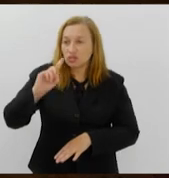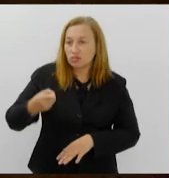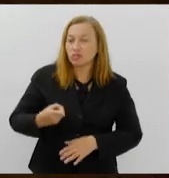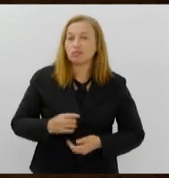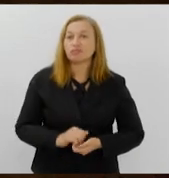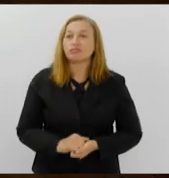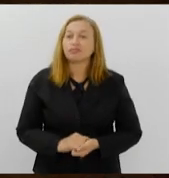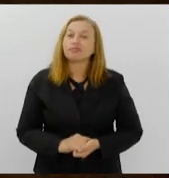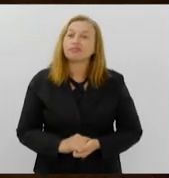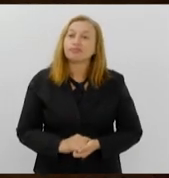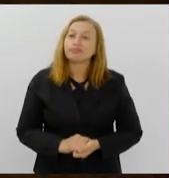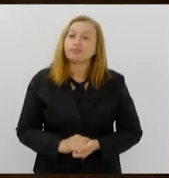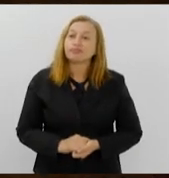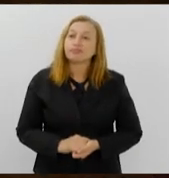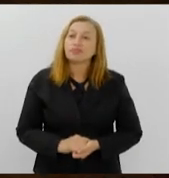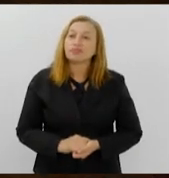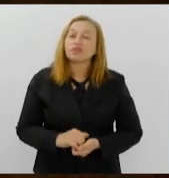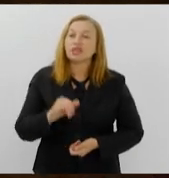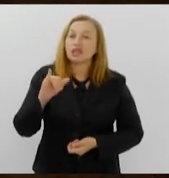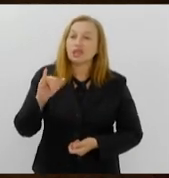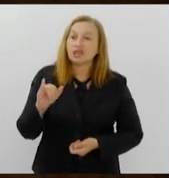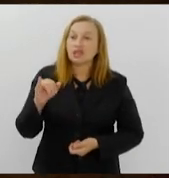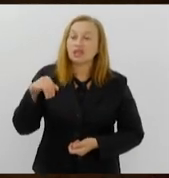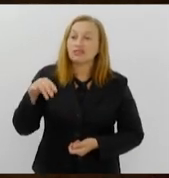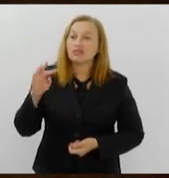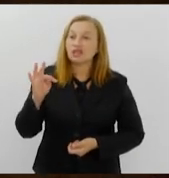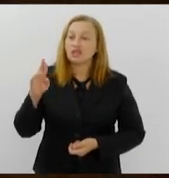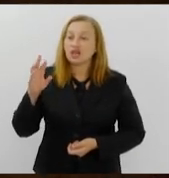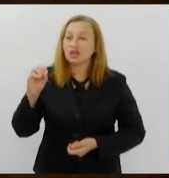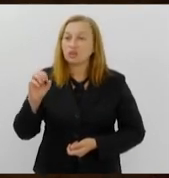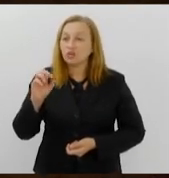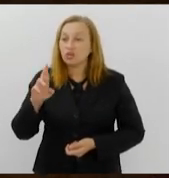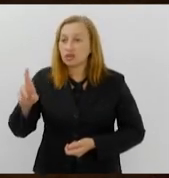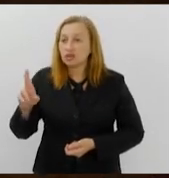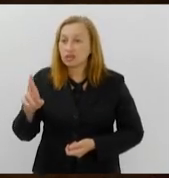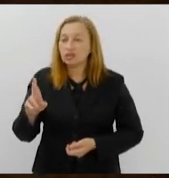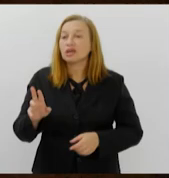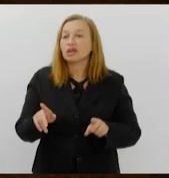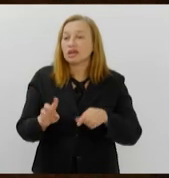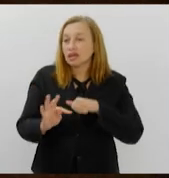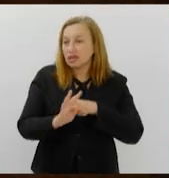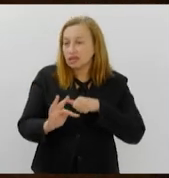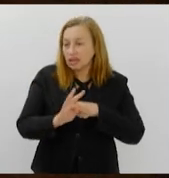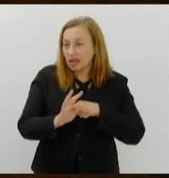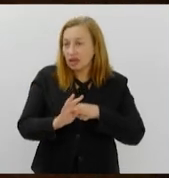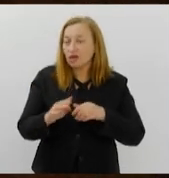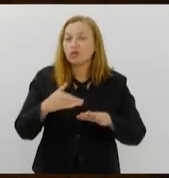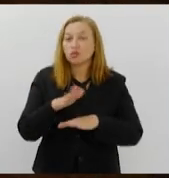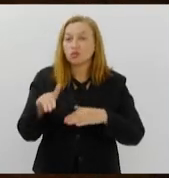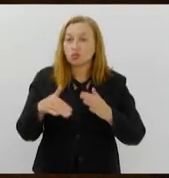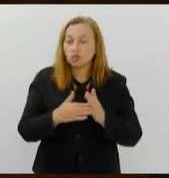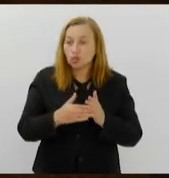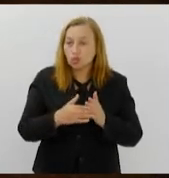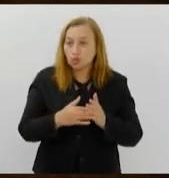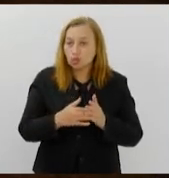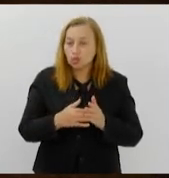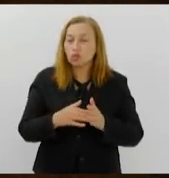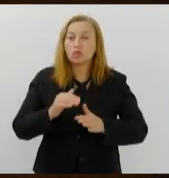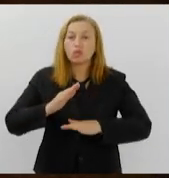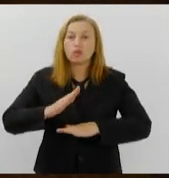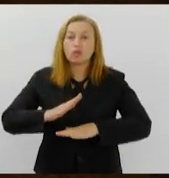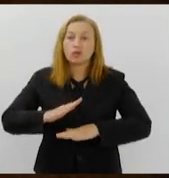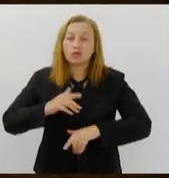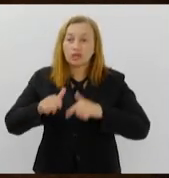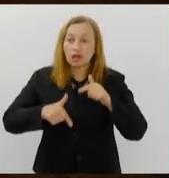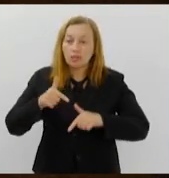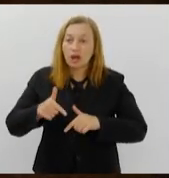inspetores, investigadores e técnicos e auxiliares de necrópsia. Então, toda sessão, a partir de hoje, eu